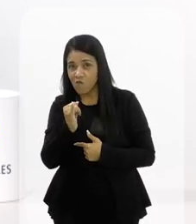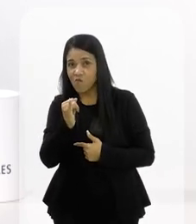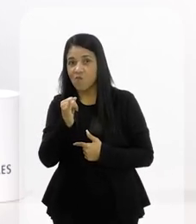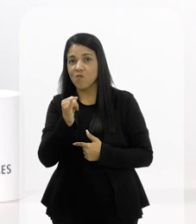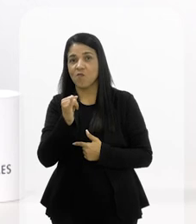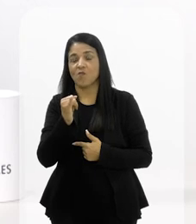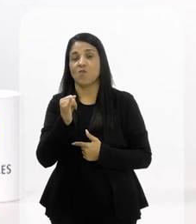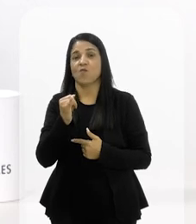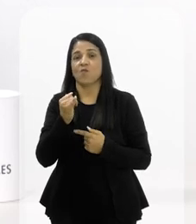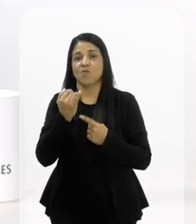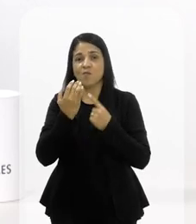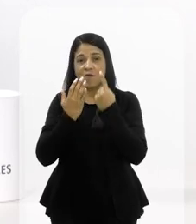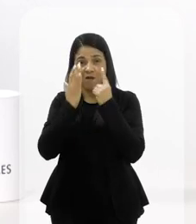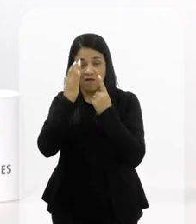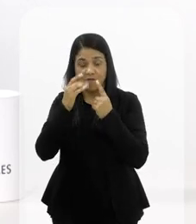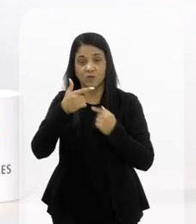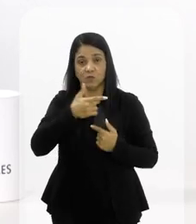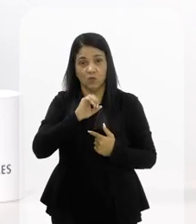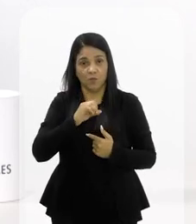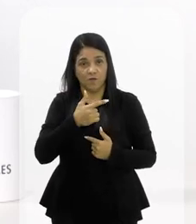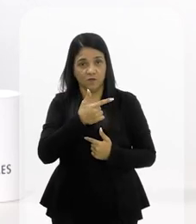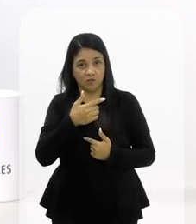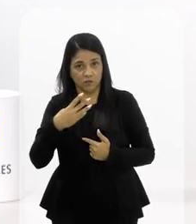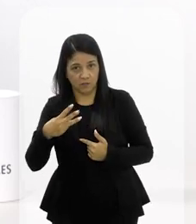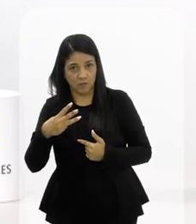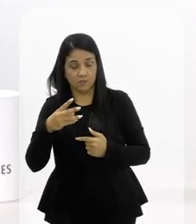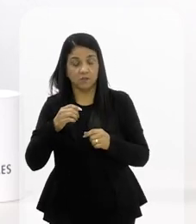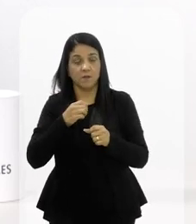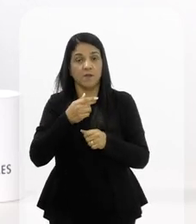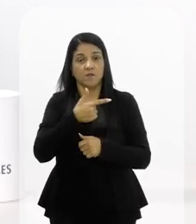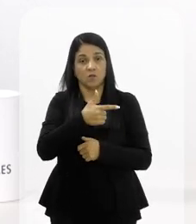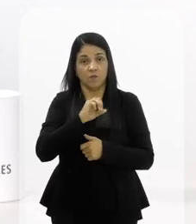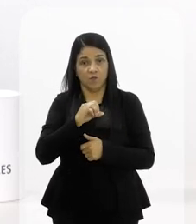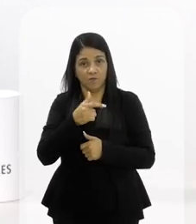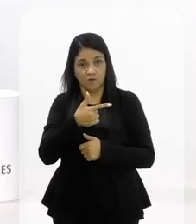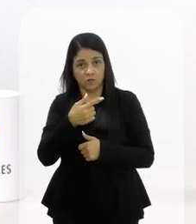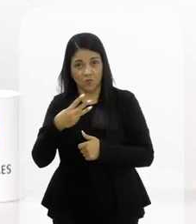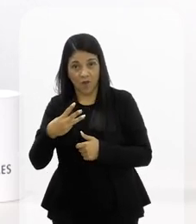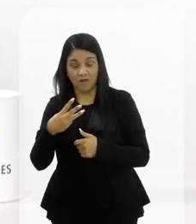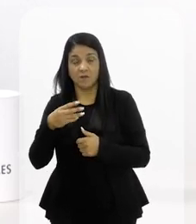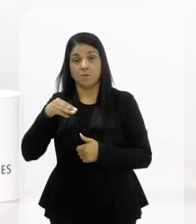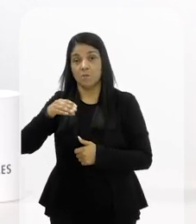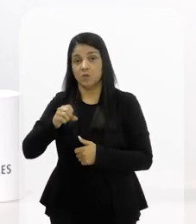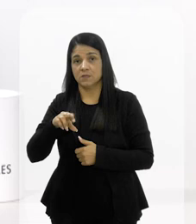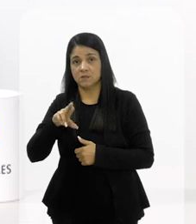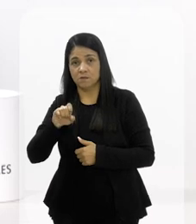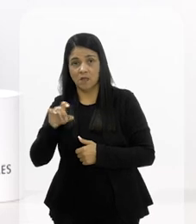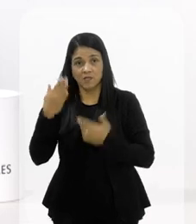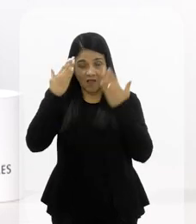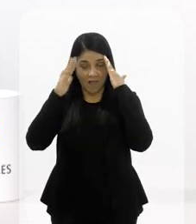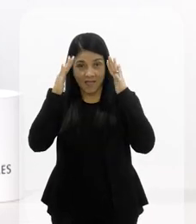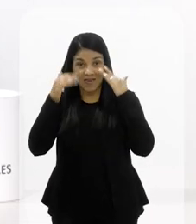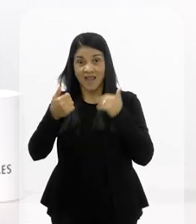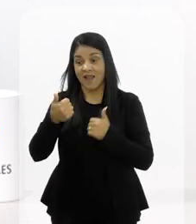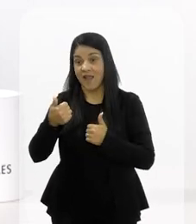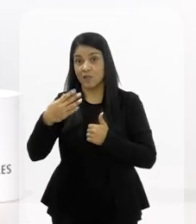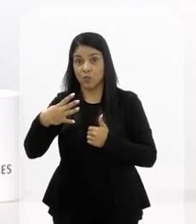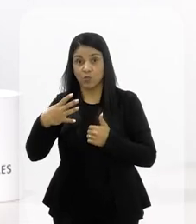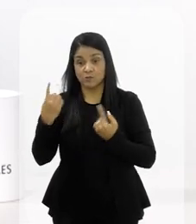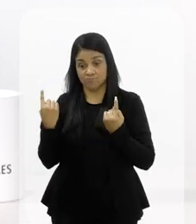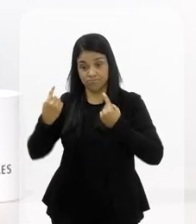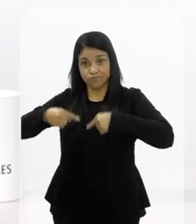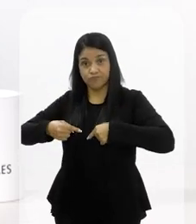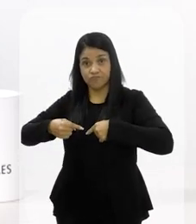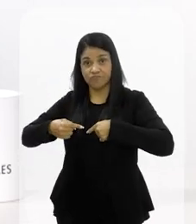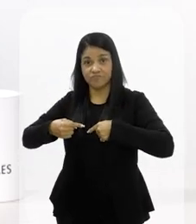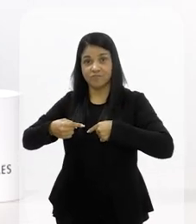dizer que na passagem do carnaval de 23 para 24 a Mocidade Alegre tinha 14 adversárias Porque além das